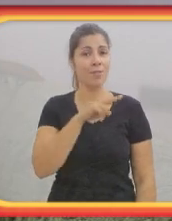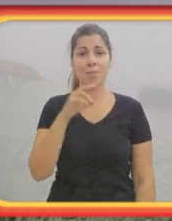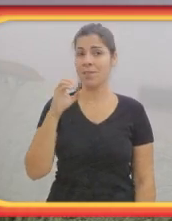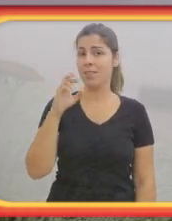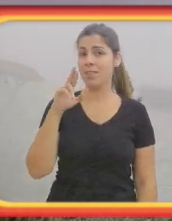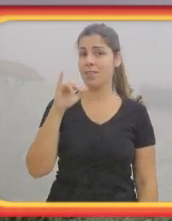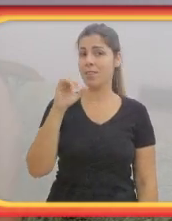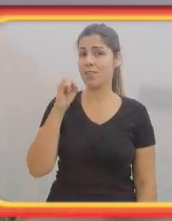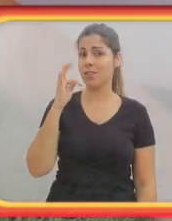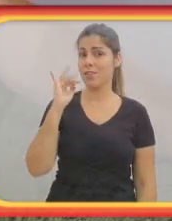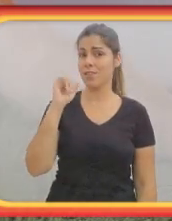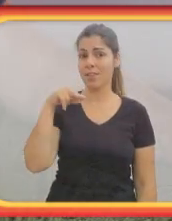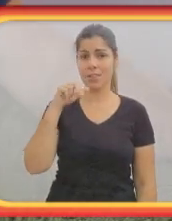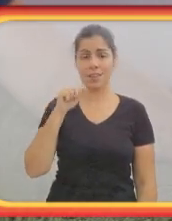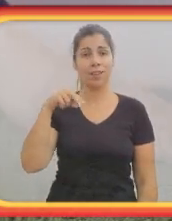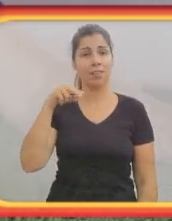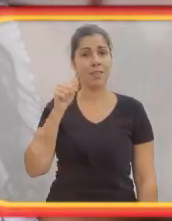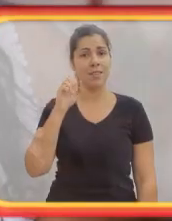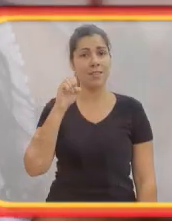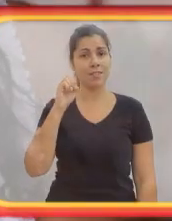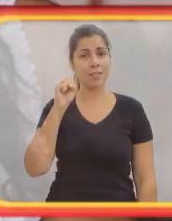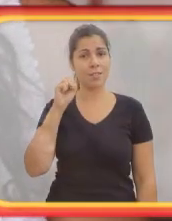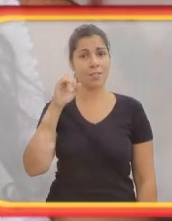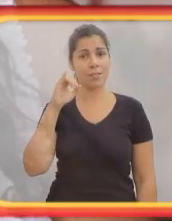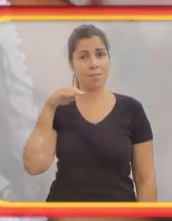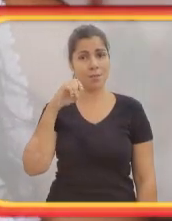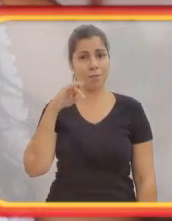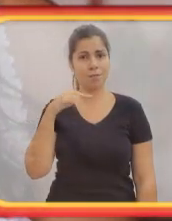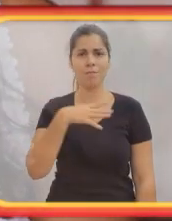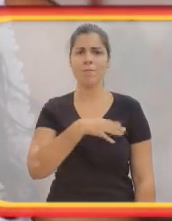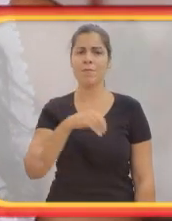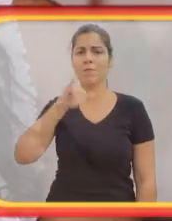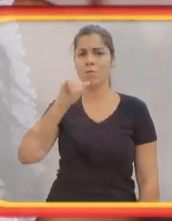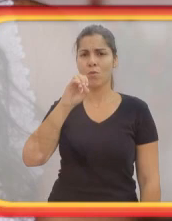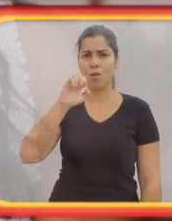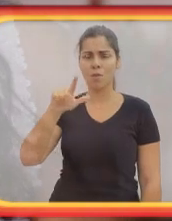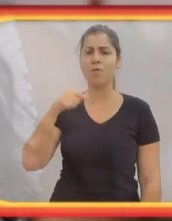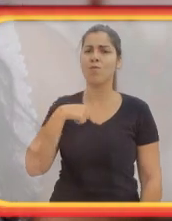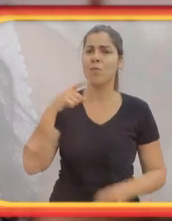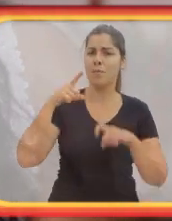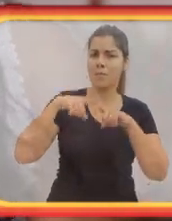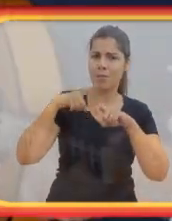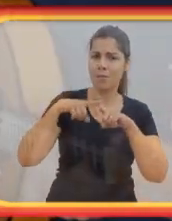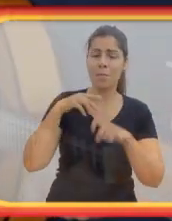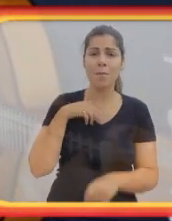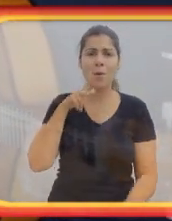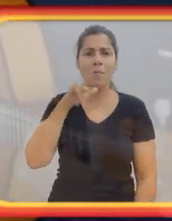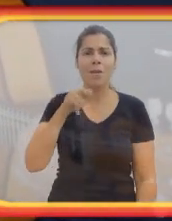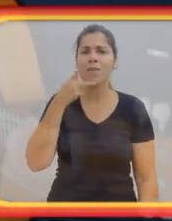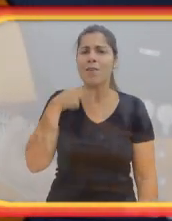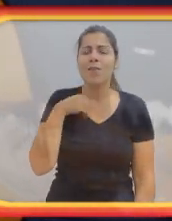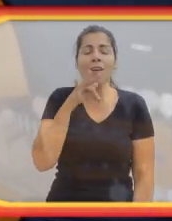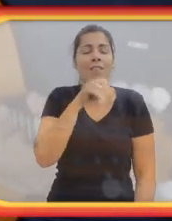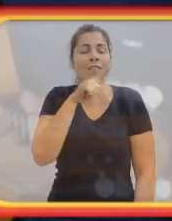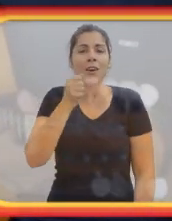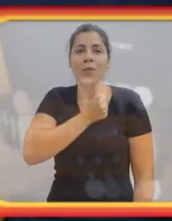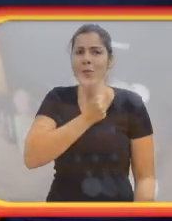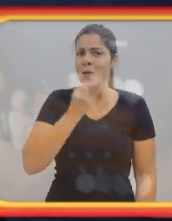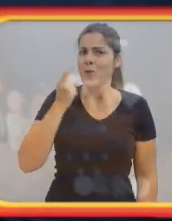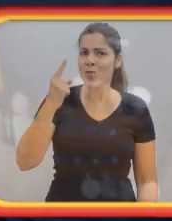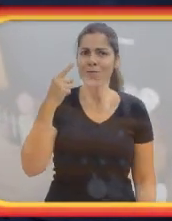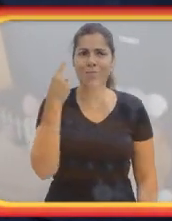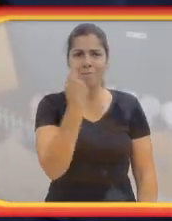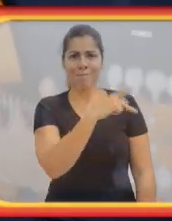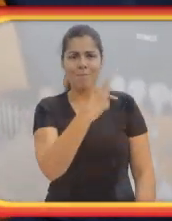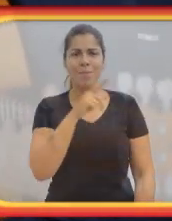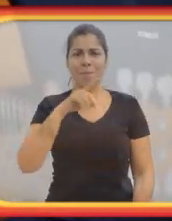faz amizade com todo mundo por minha causa. Sou Cristina Nascimento, filha de Joel Nascimento, sou médica. Meu pai diz que eu sou a fã número